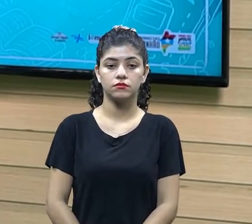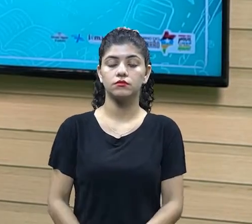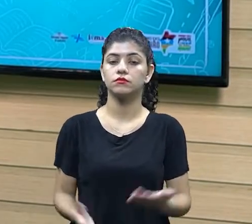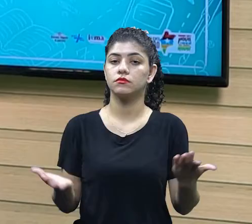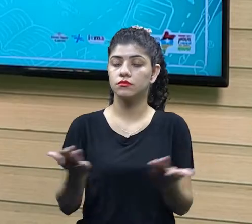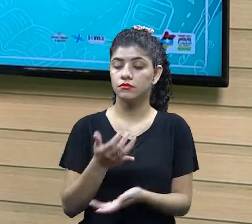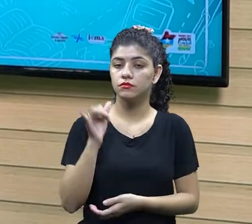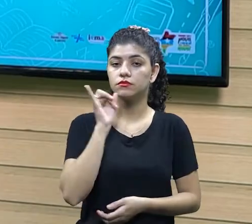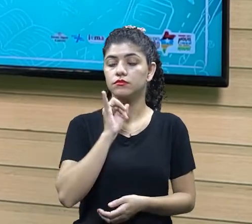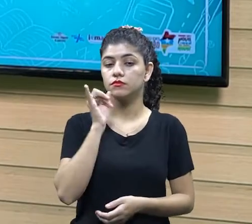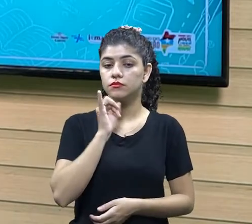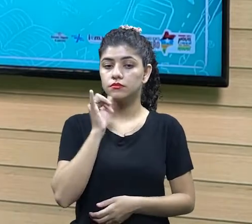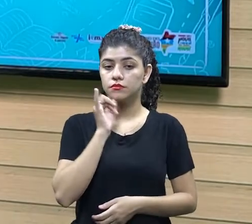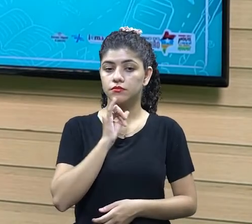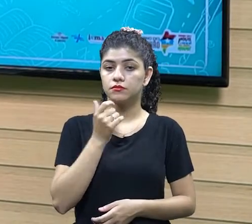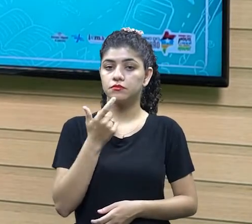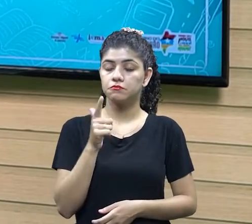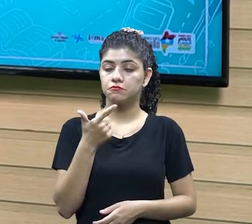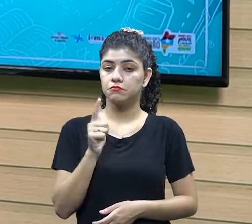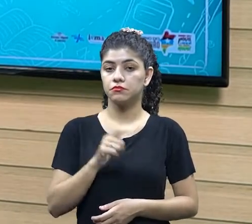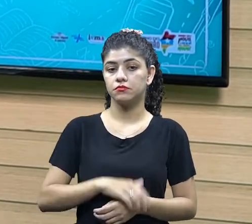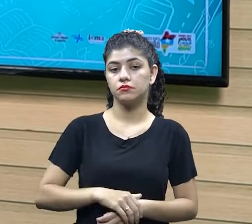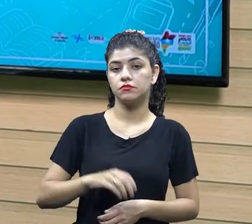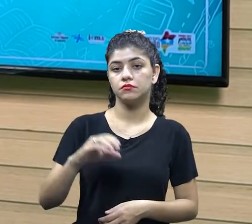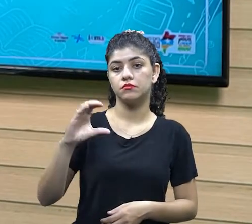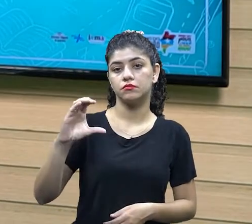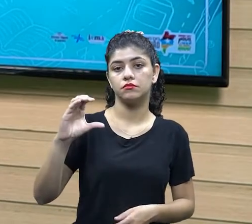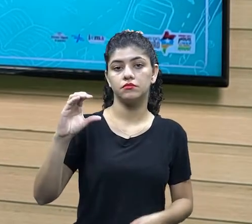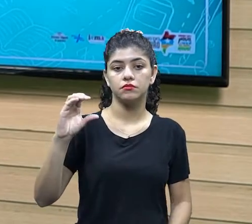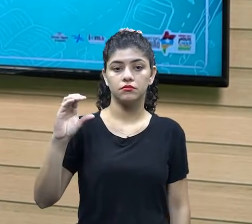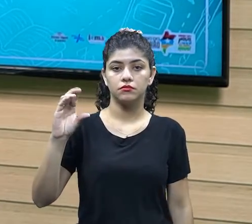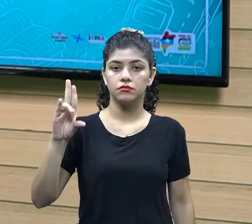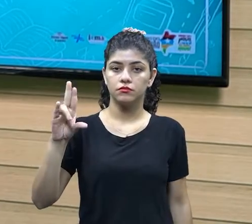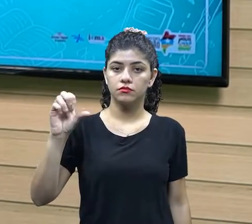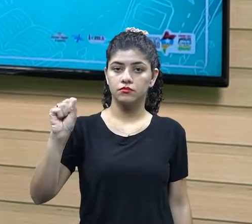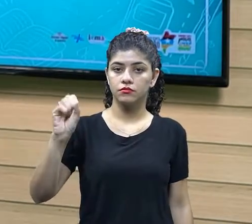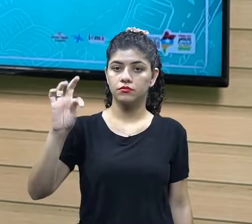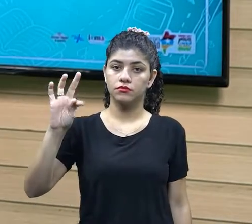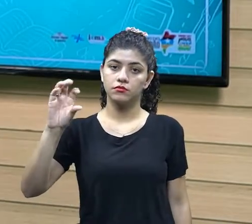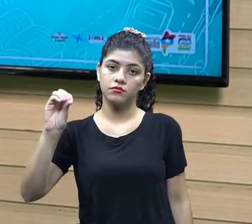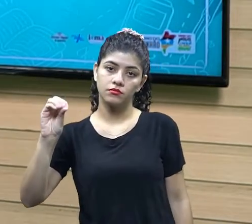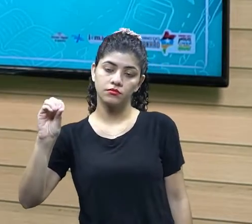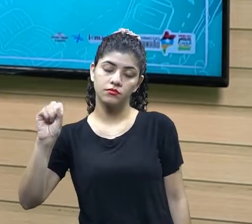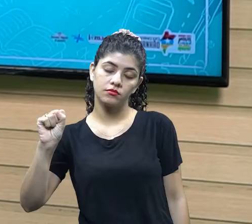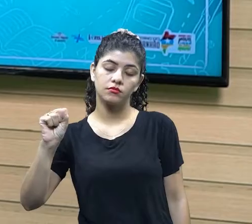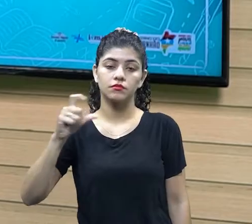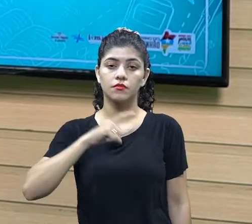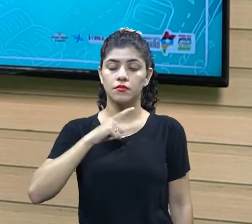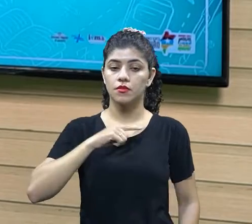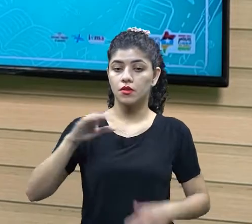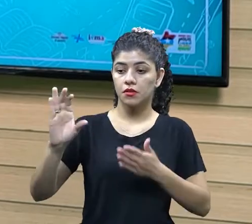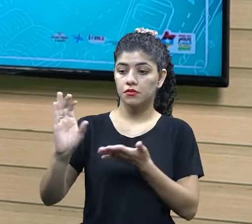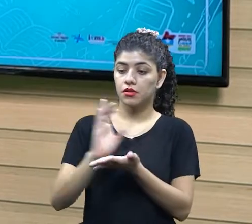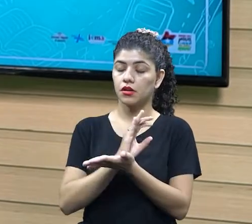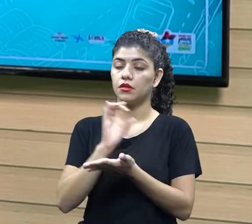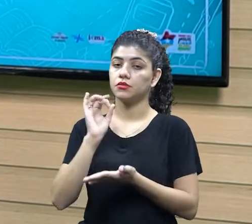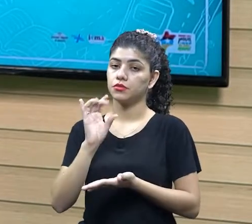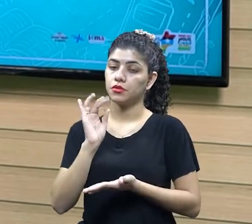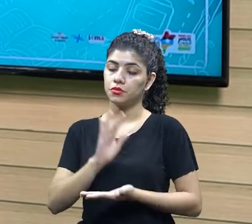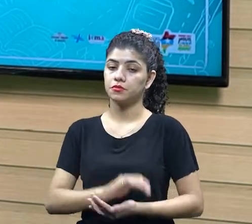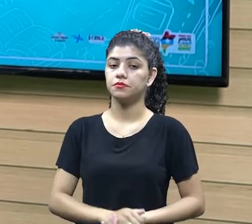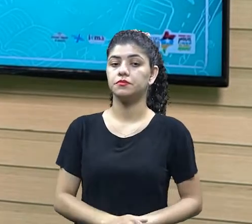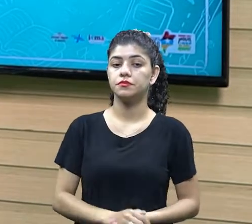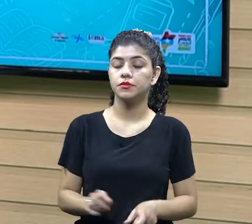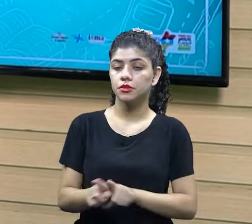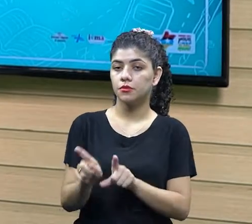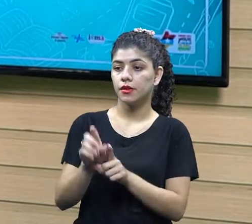caso, desse exemplo, não trabalhamos com custos, né? Indicamos apenas as entradas de recursos, ou